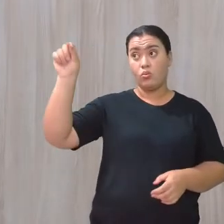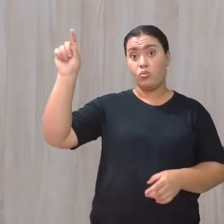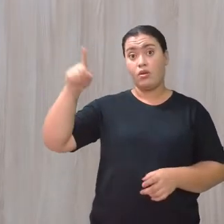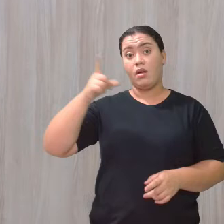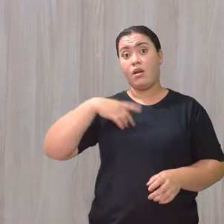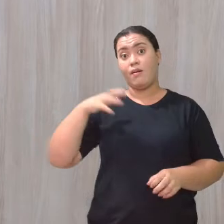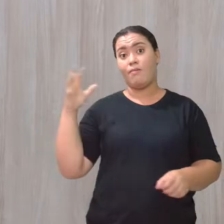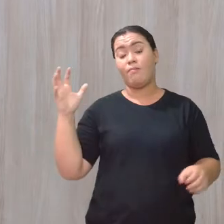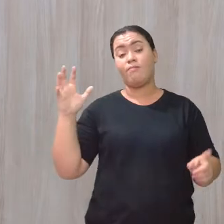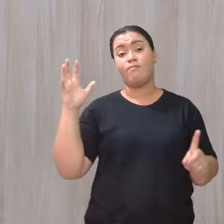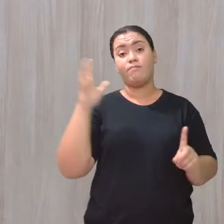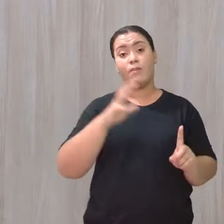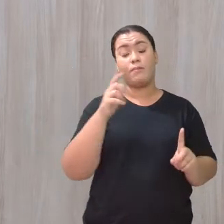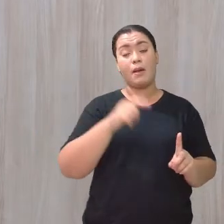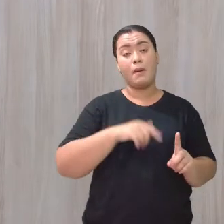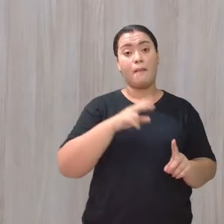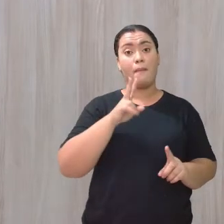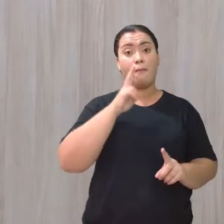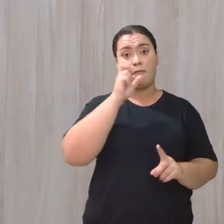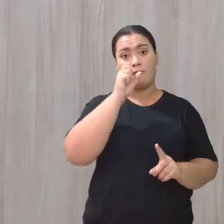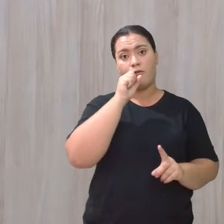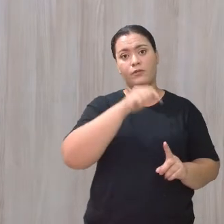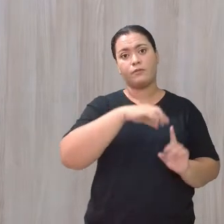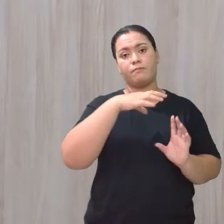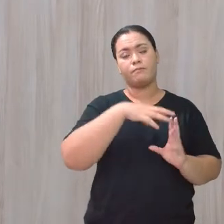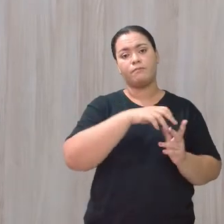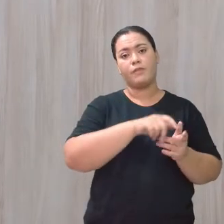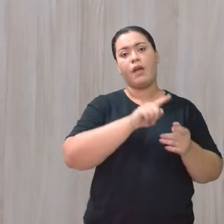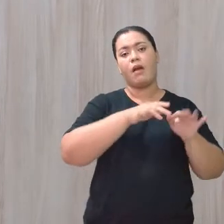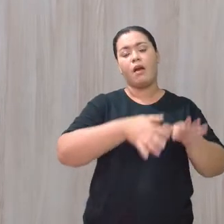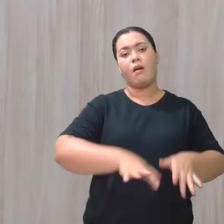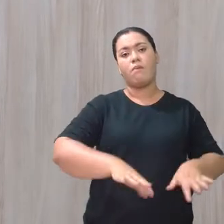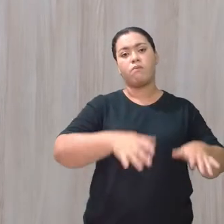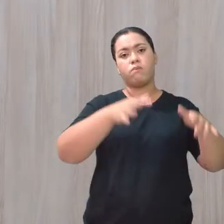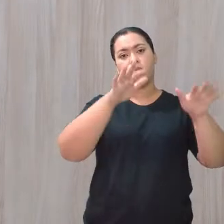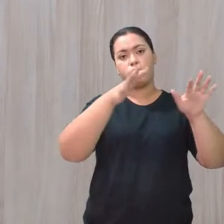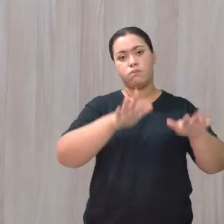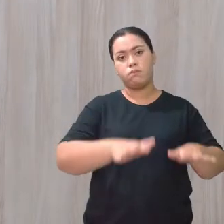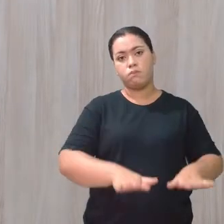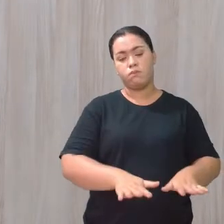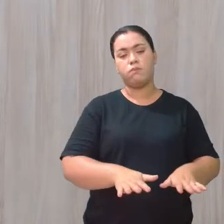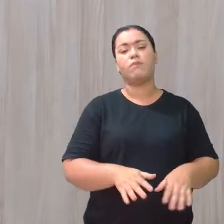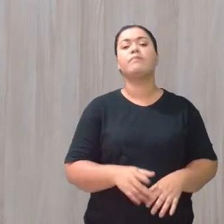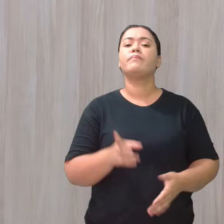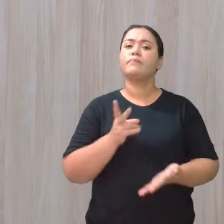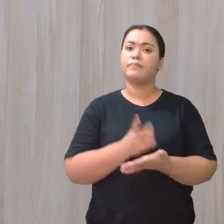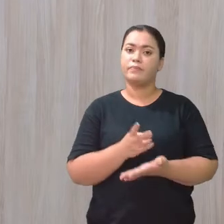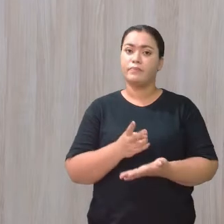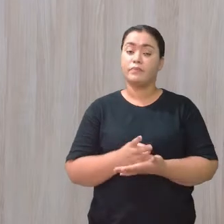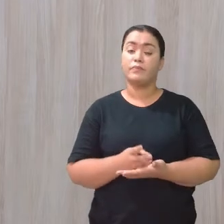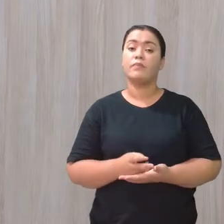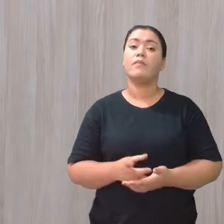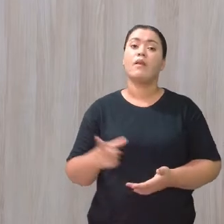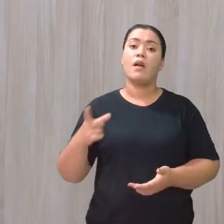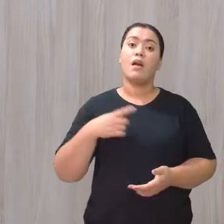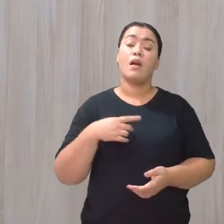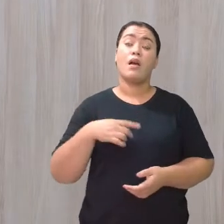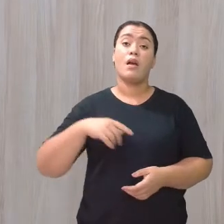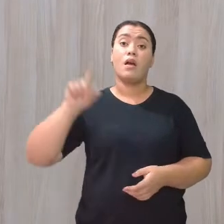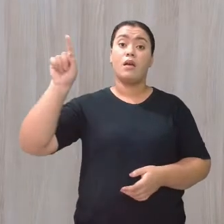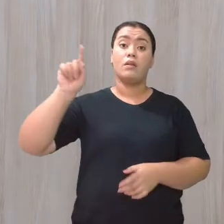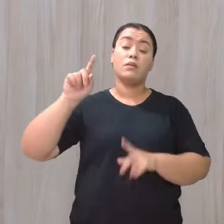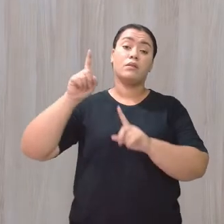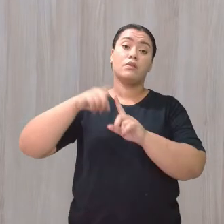exerce grande influência para que ocorram as marés altas e as marés baixas, e sempre em lua cheia e